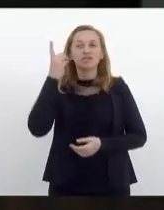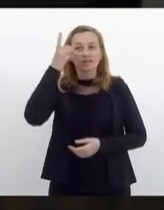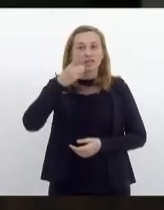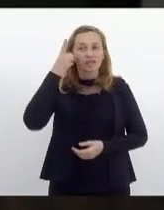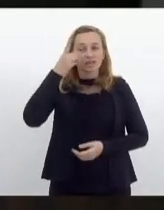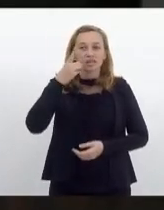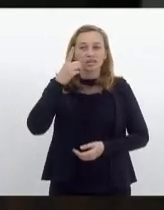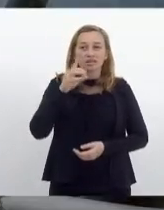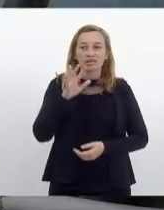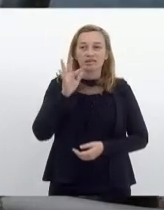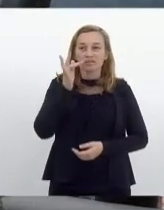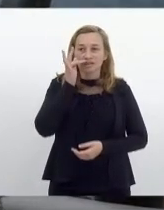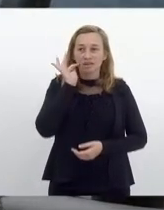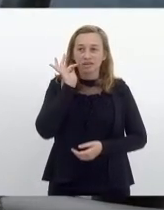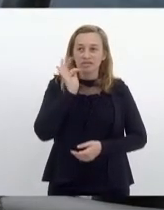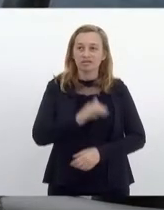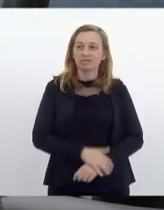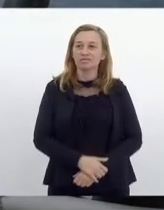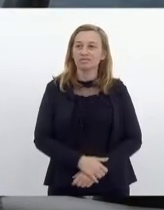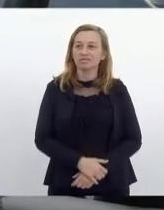Flávio.